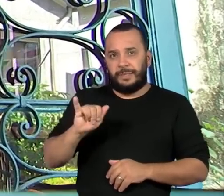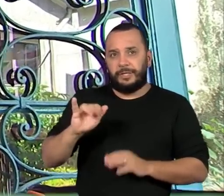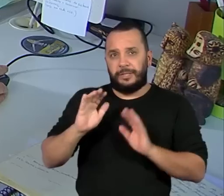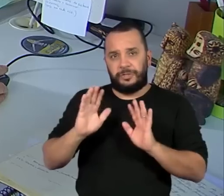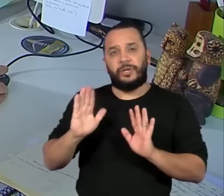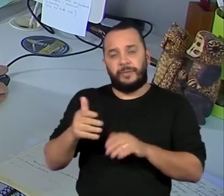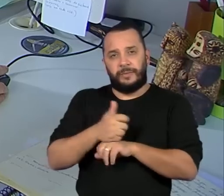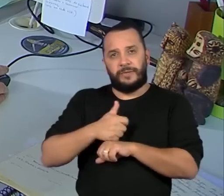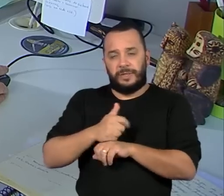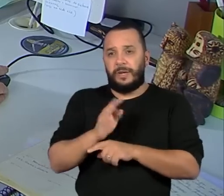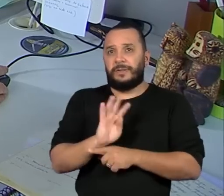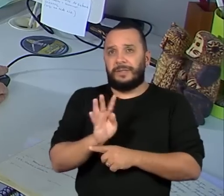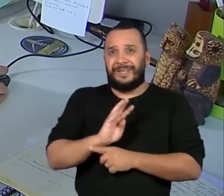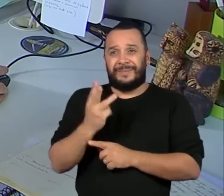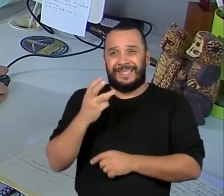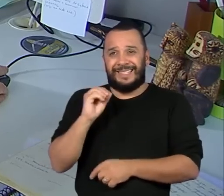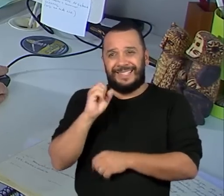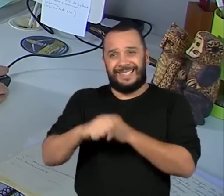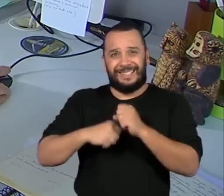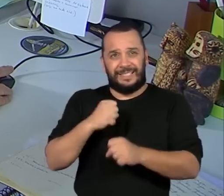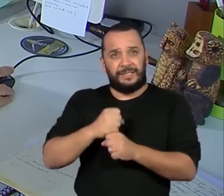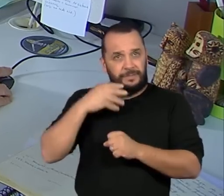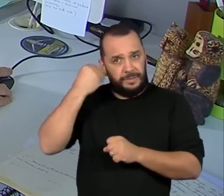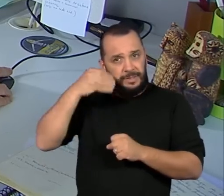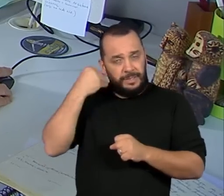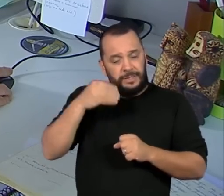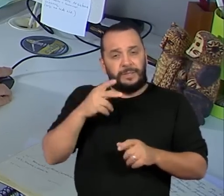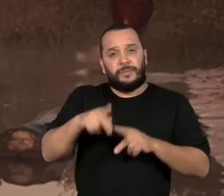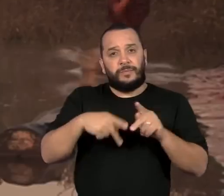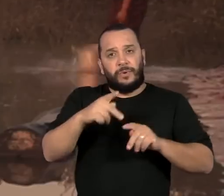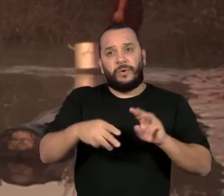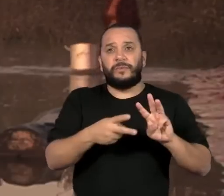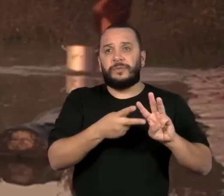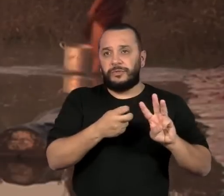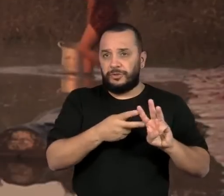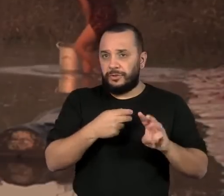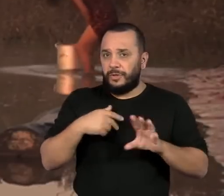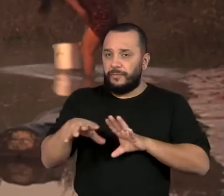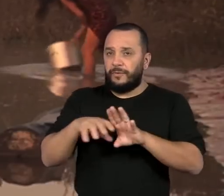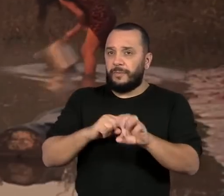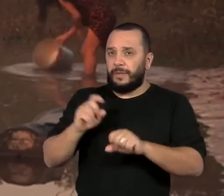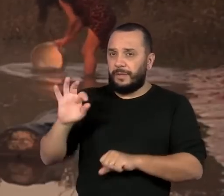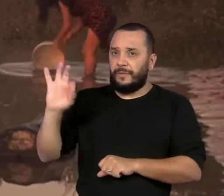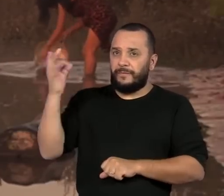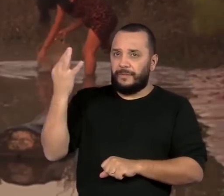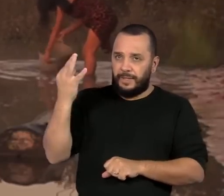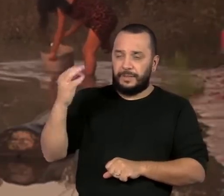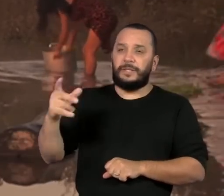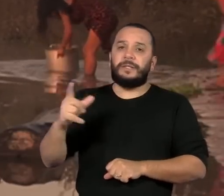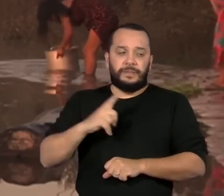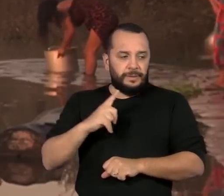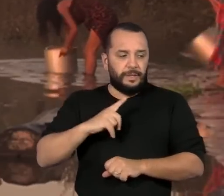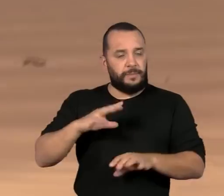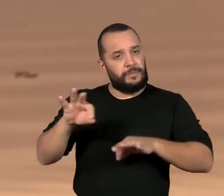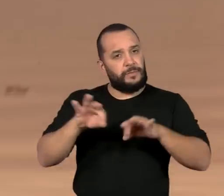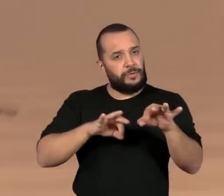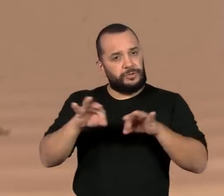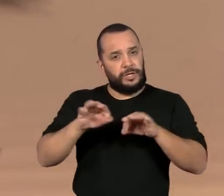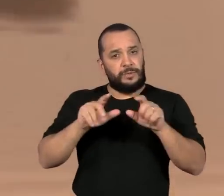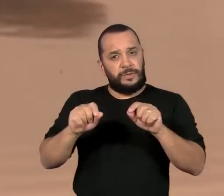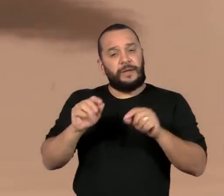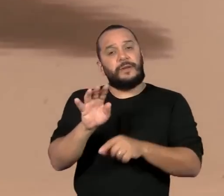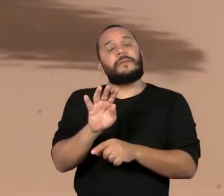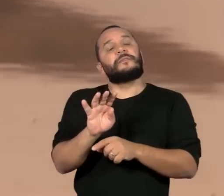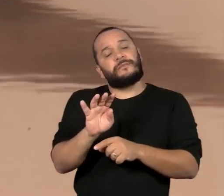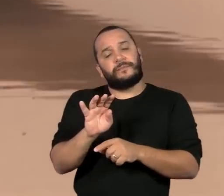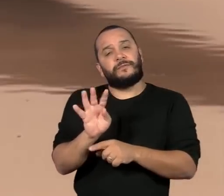de experiência junto aos povos indígenas. Formada na França, coordenou oficinas do projeto Vídeo nas Aldeias.